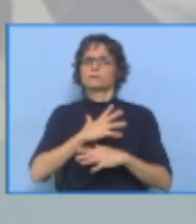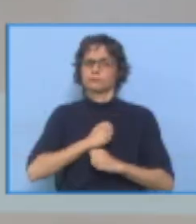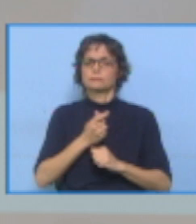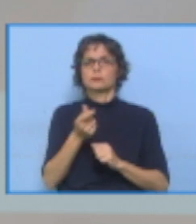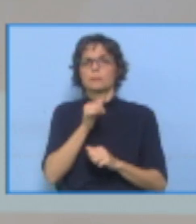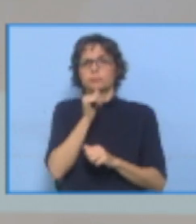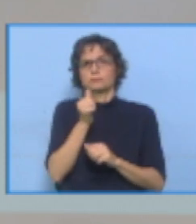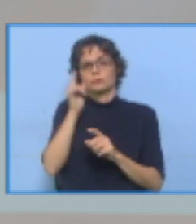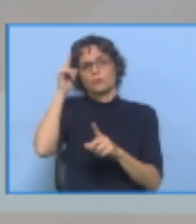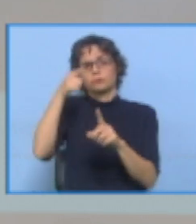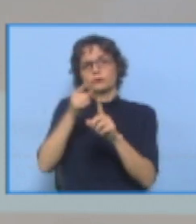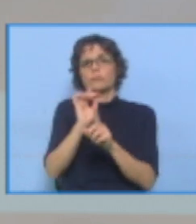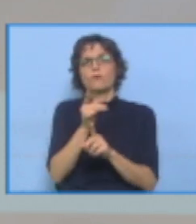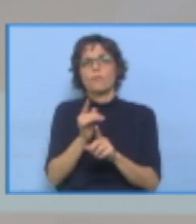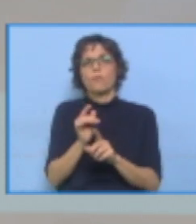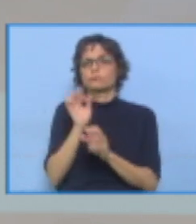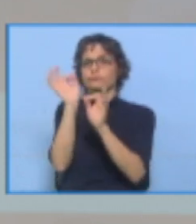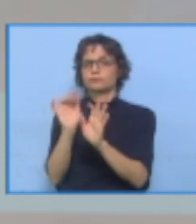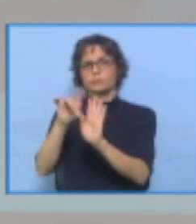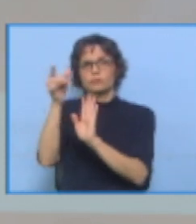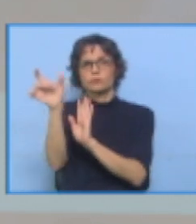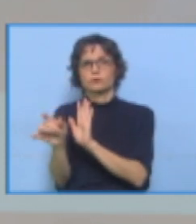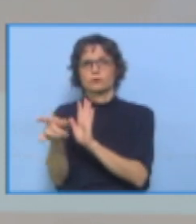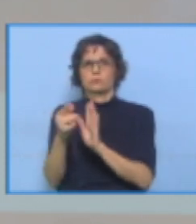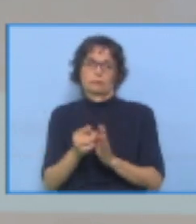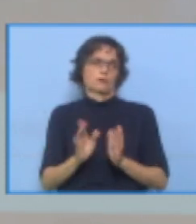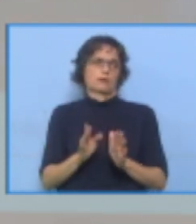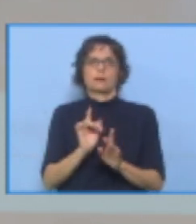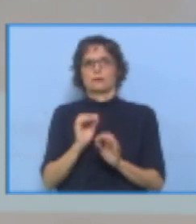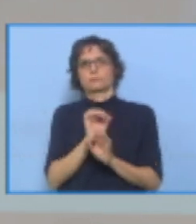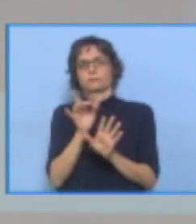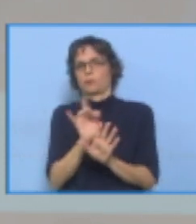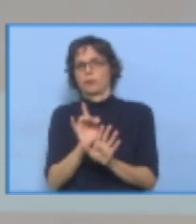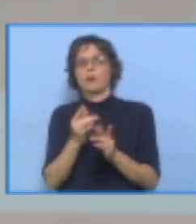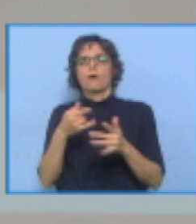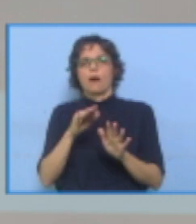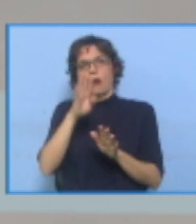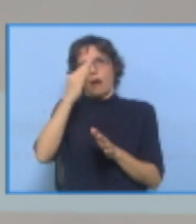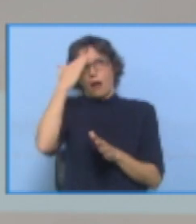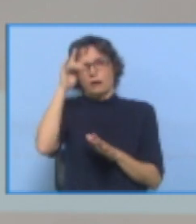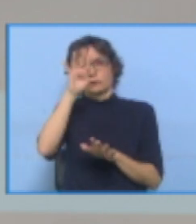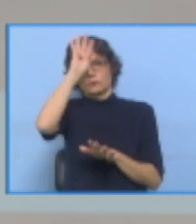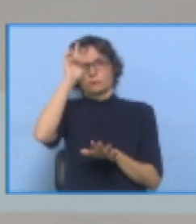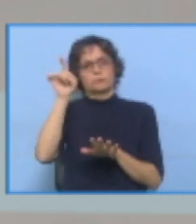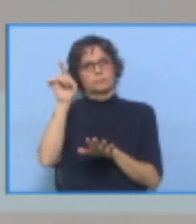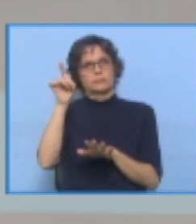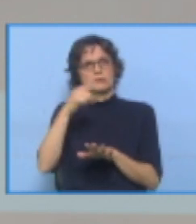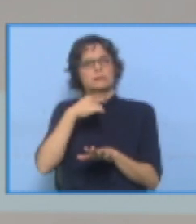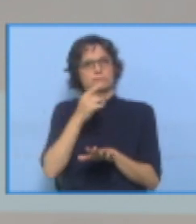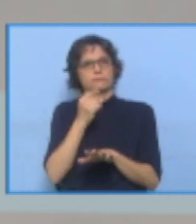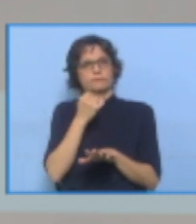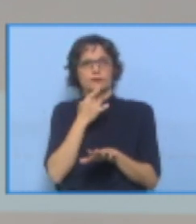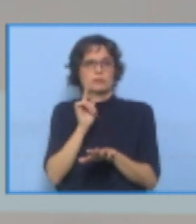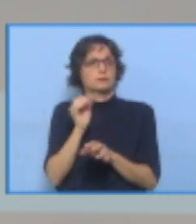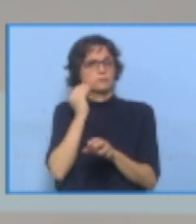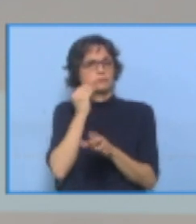Bom, não é preciso tanto, ou seja, eu acho que o Papa Francisco é evidente que coloca a fasquia quando é preciso um